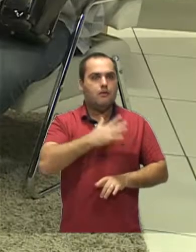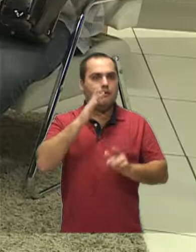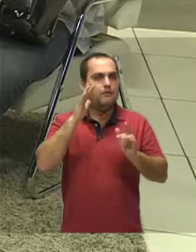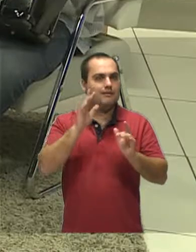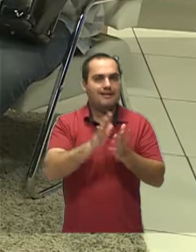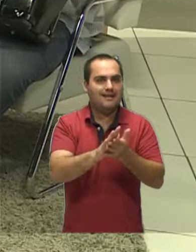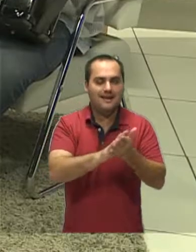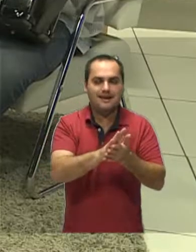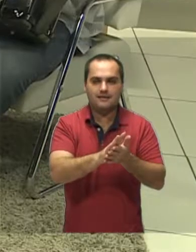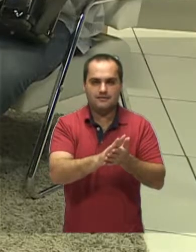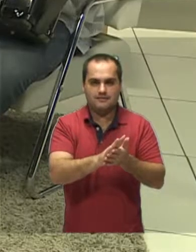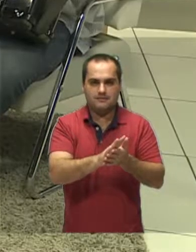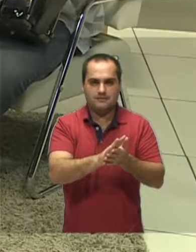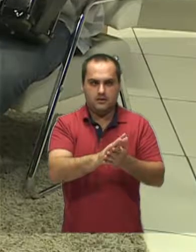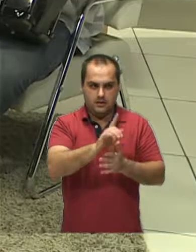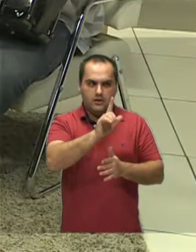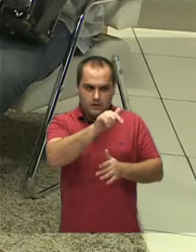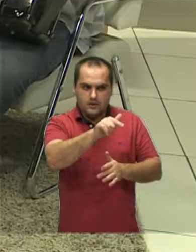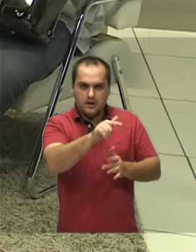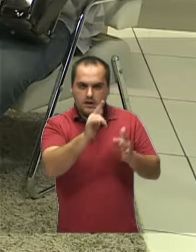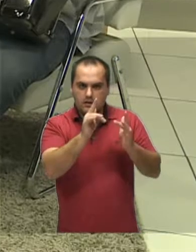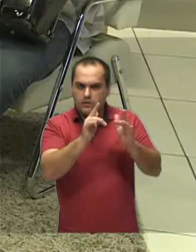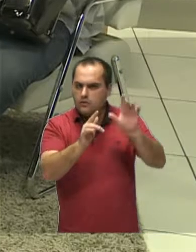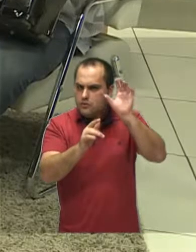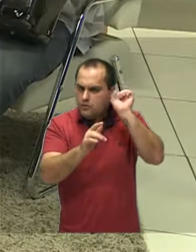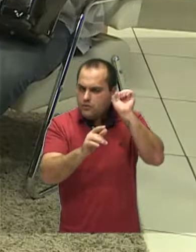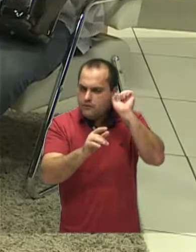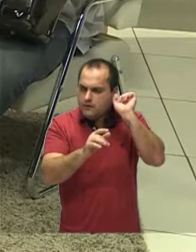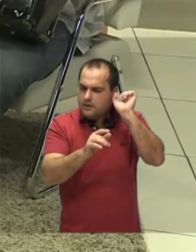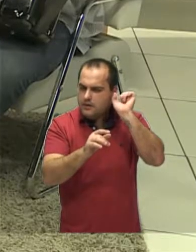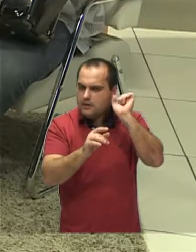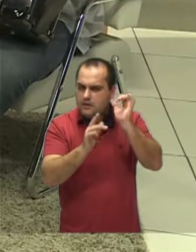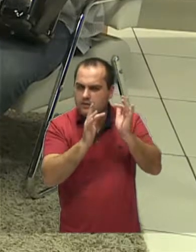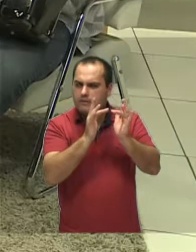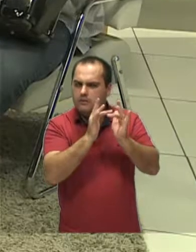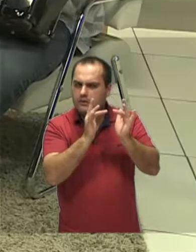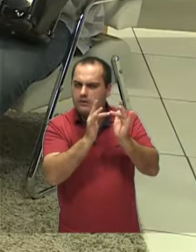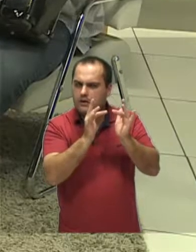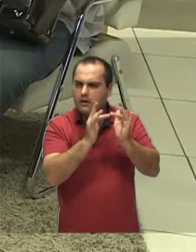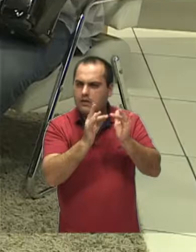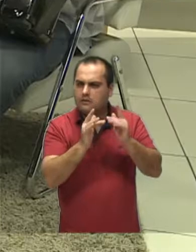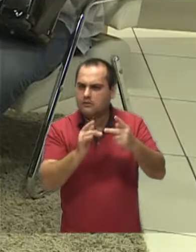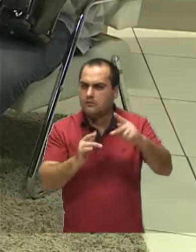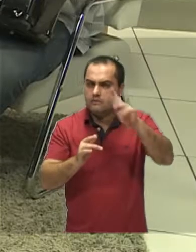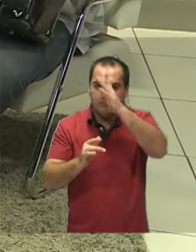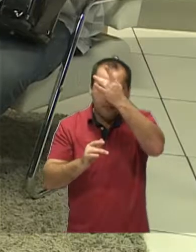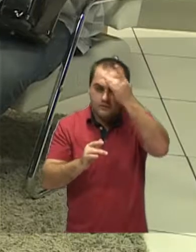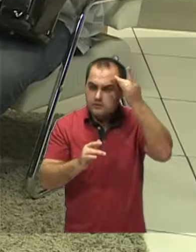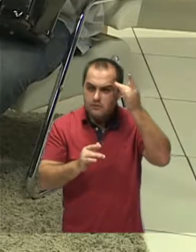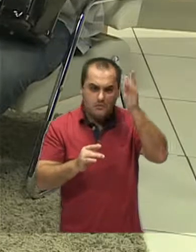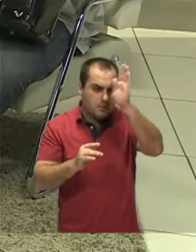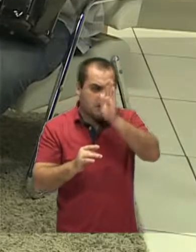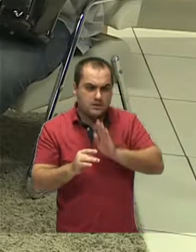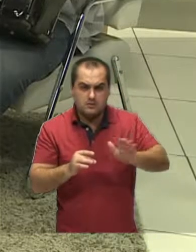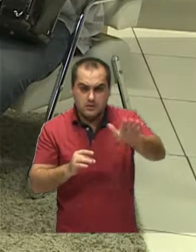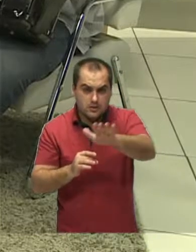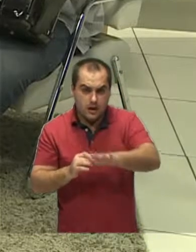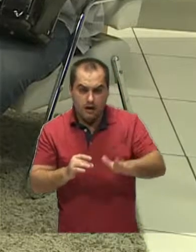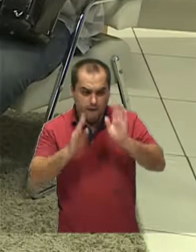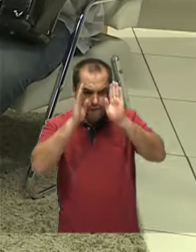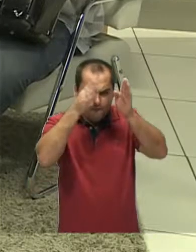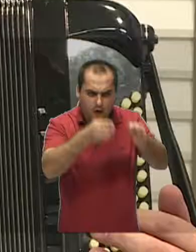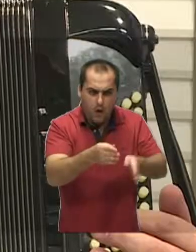Saiu da escuta de um trabalho diversificado de todo o Brasil, de outros países